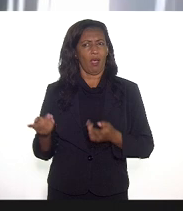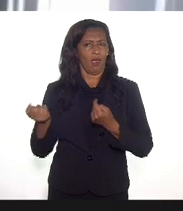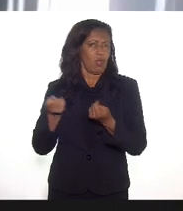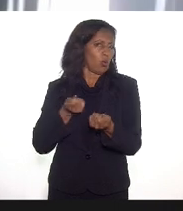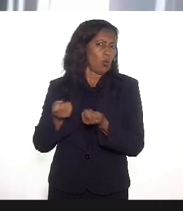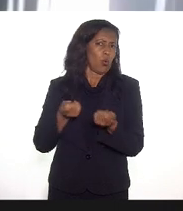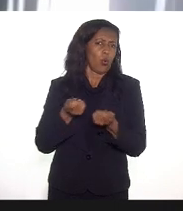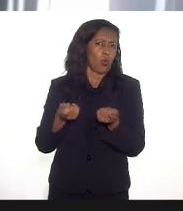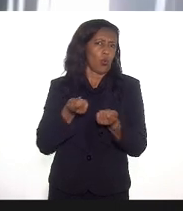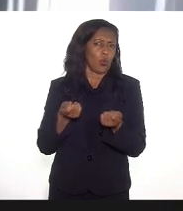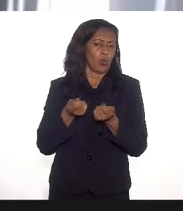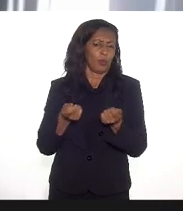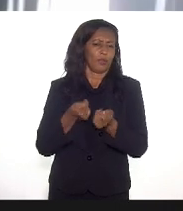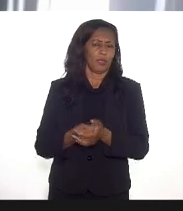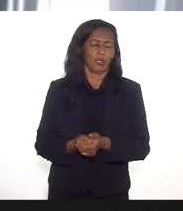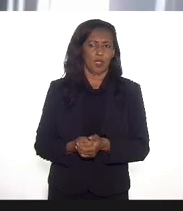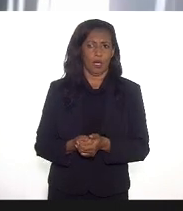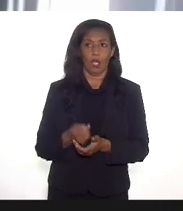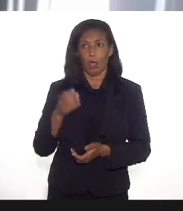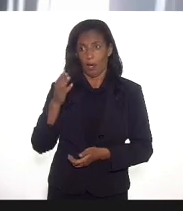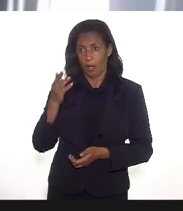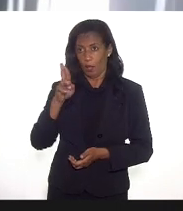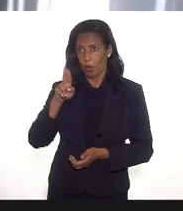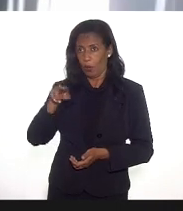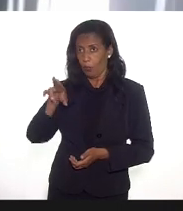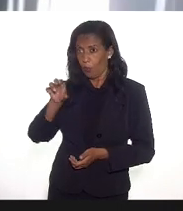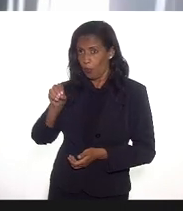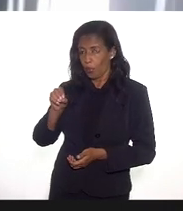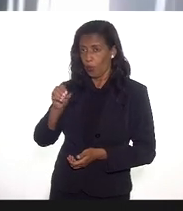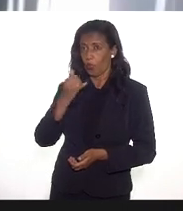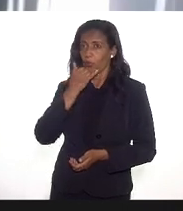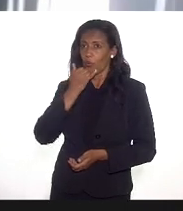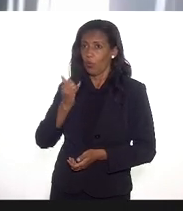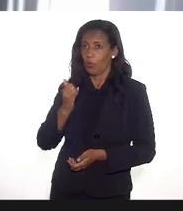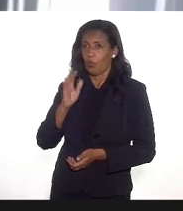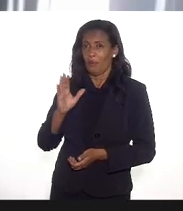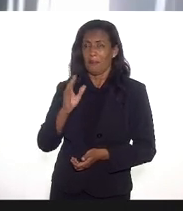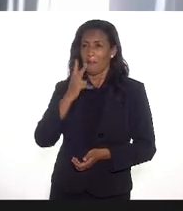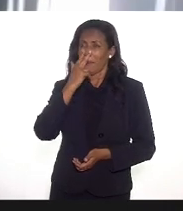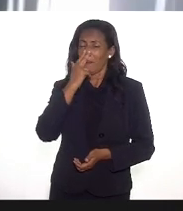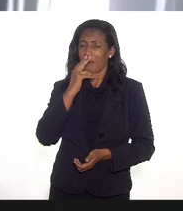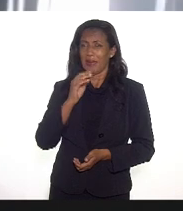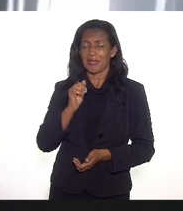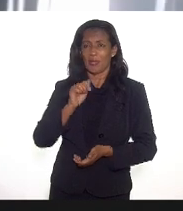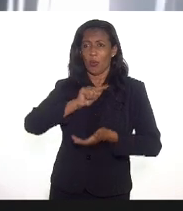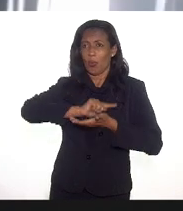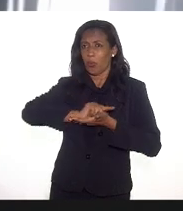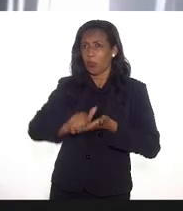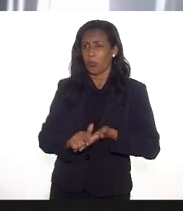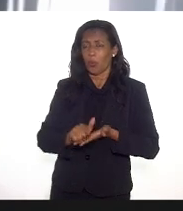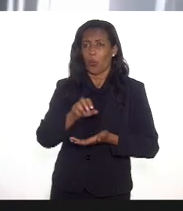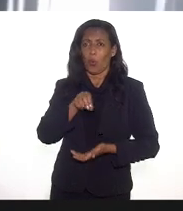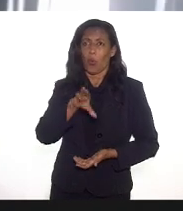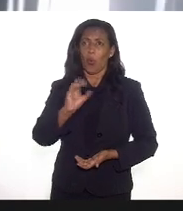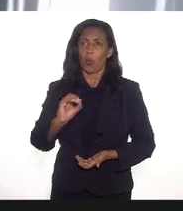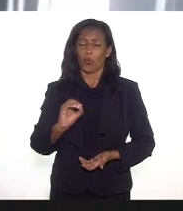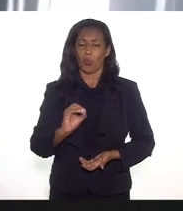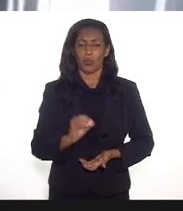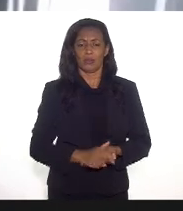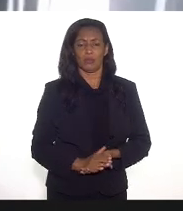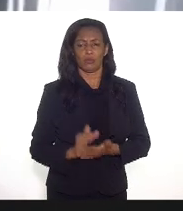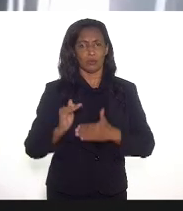muito... Bruno Sobral, se você me permite, mas um quadro meio oco do ponto de vista